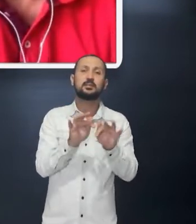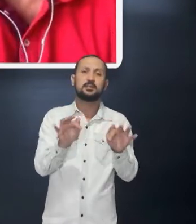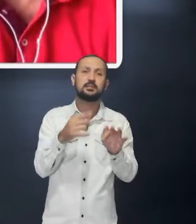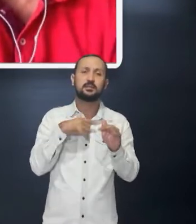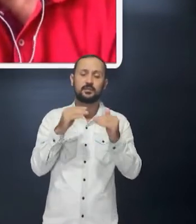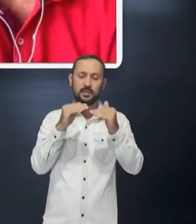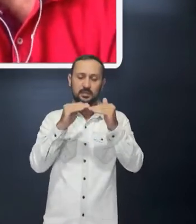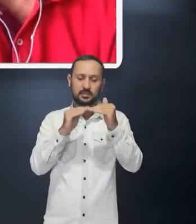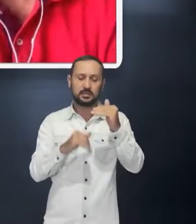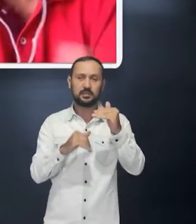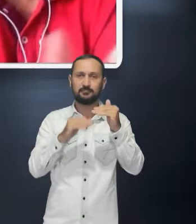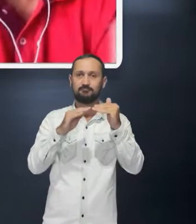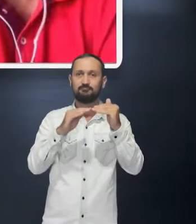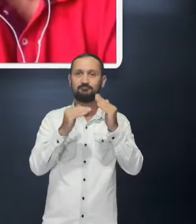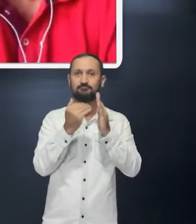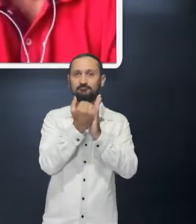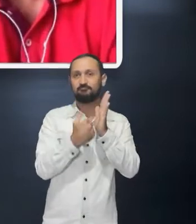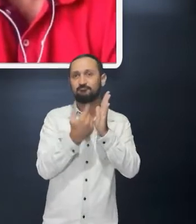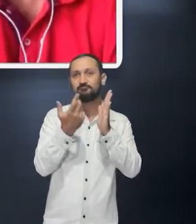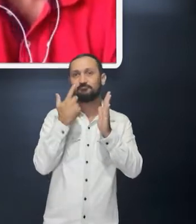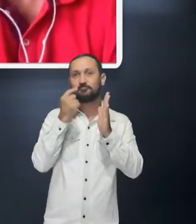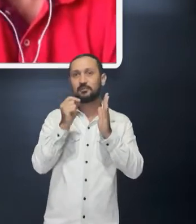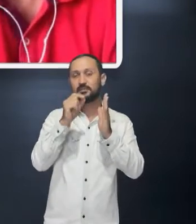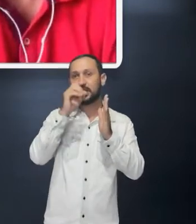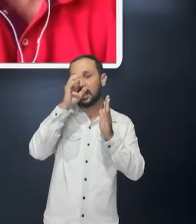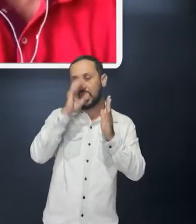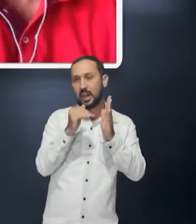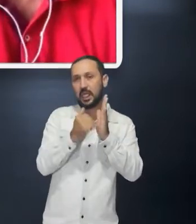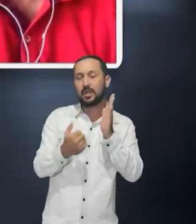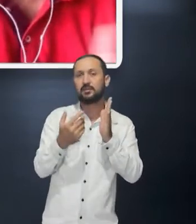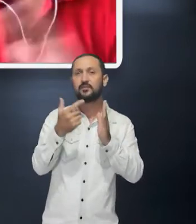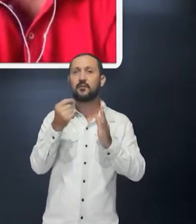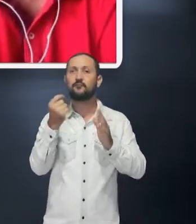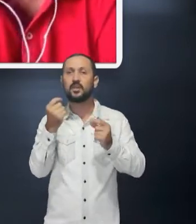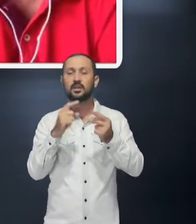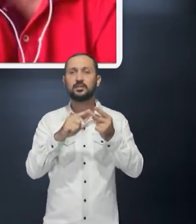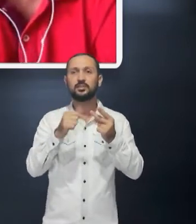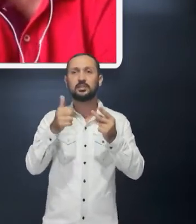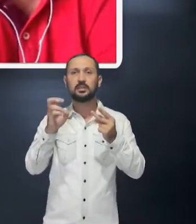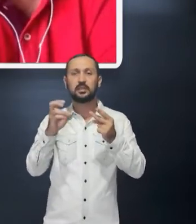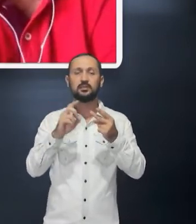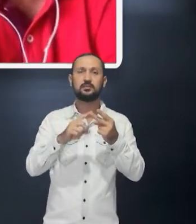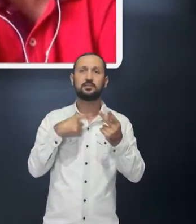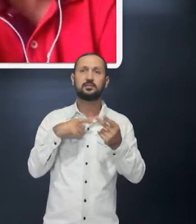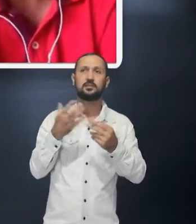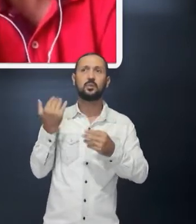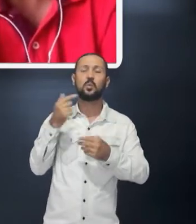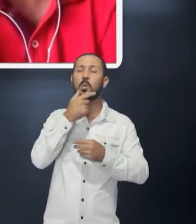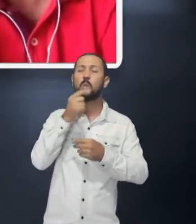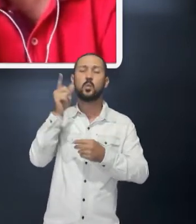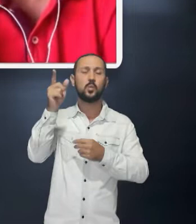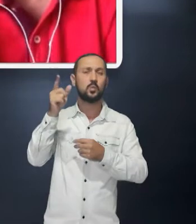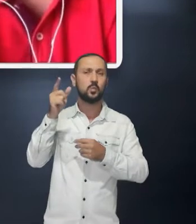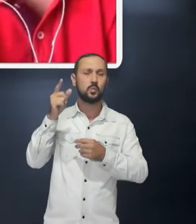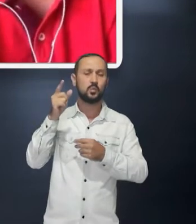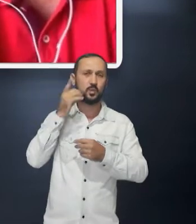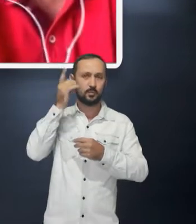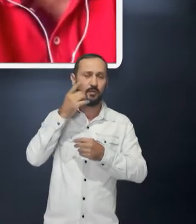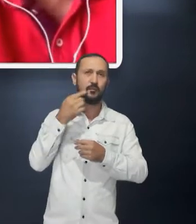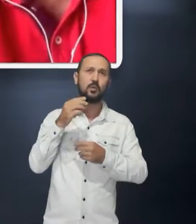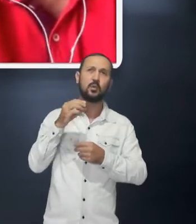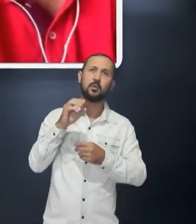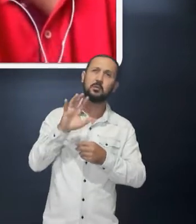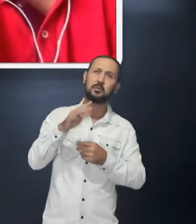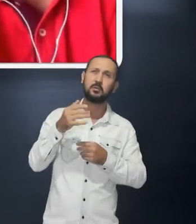de isenção. Que a gente também não sabe se vai ser 20 mil, se vai para 15. O Arthur Lira já falou que acha 20 muito, acha